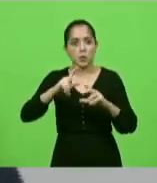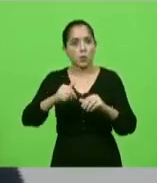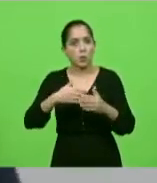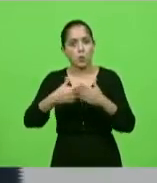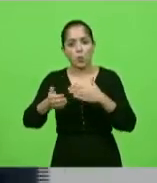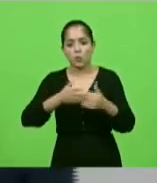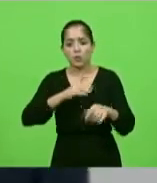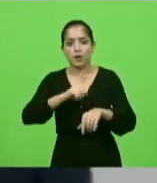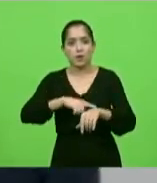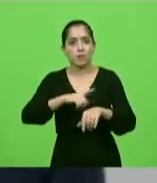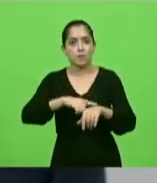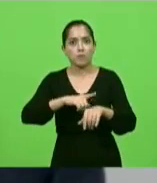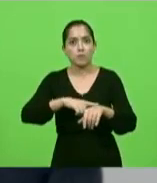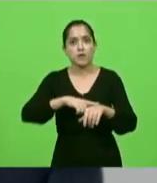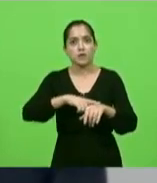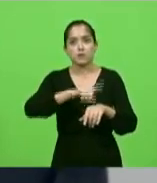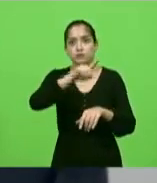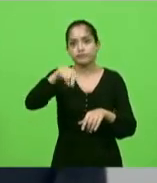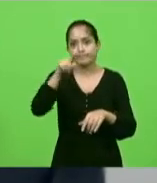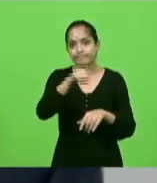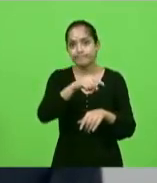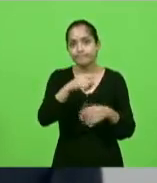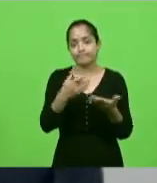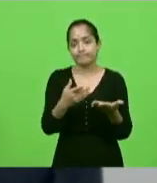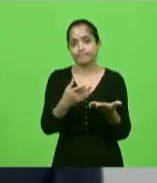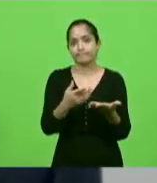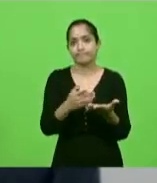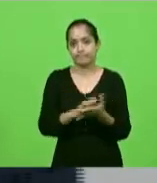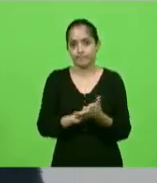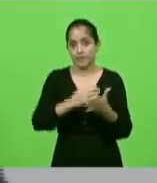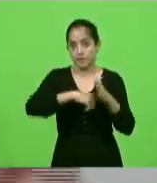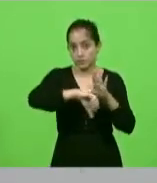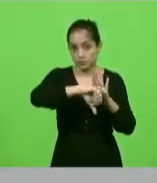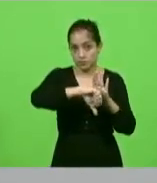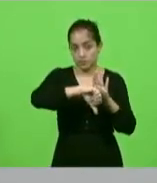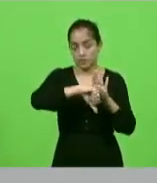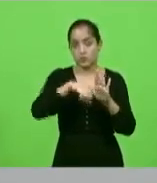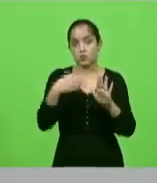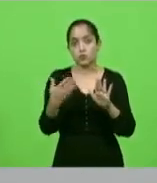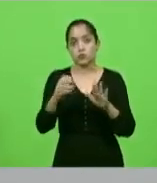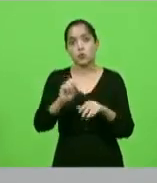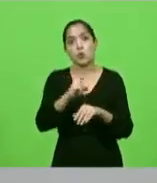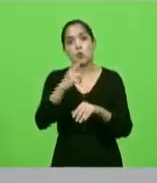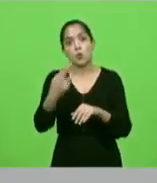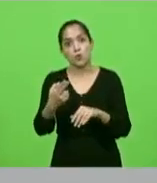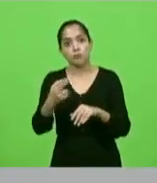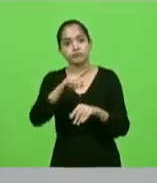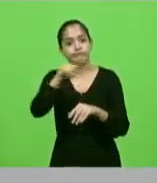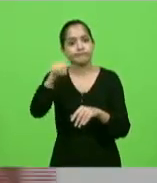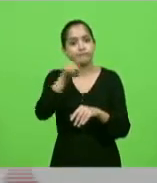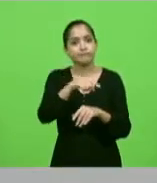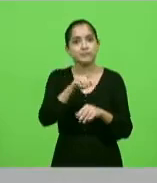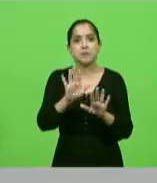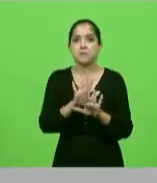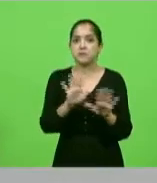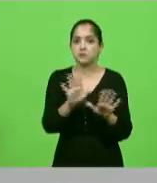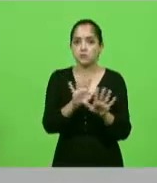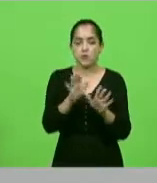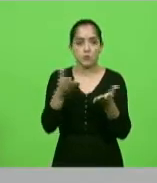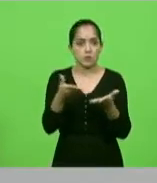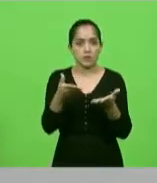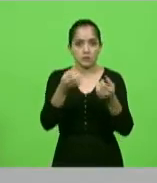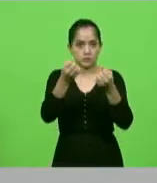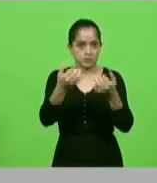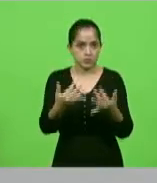momento, sustar a consecução da empreitada criminosa. E como poderia também extingui-la. Mas não é o caso que nós